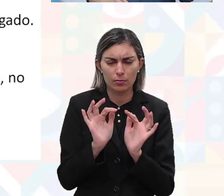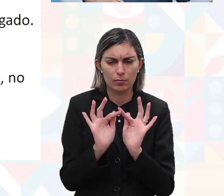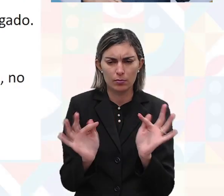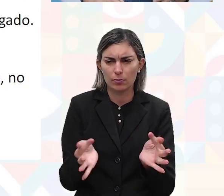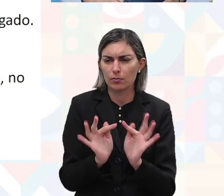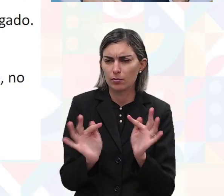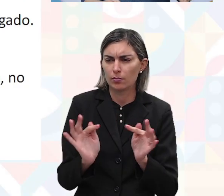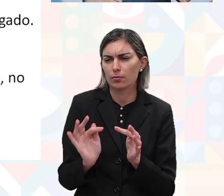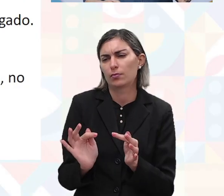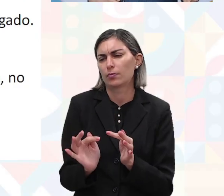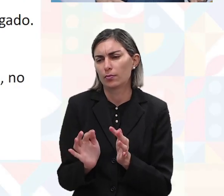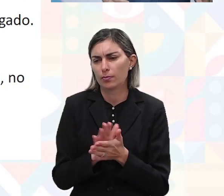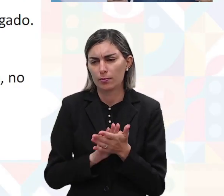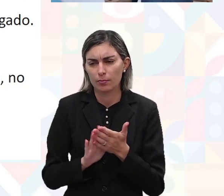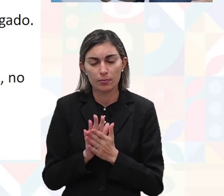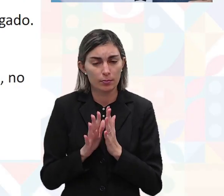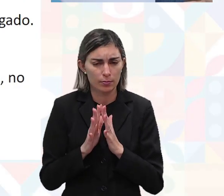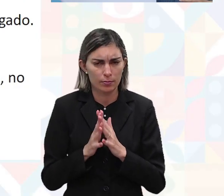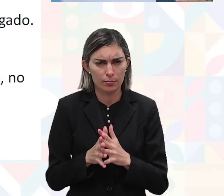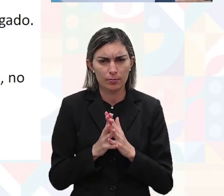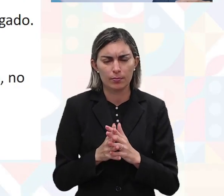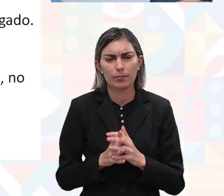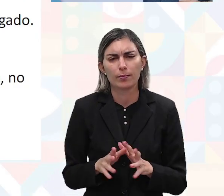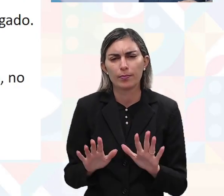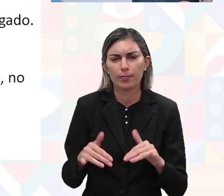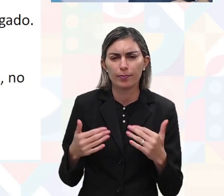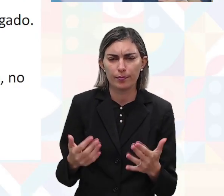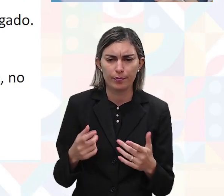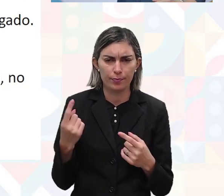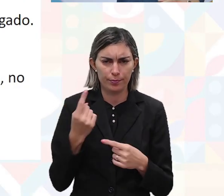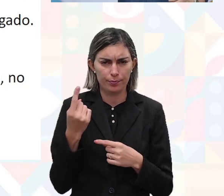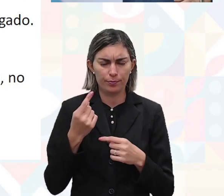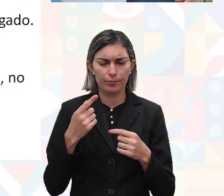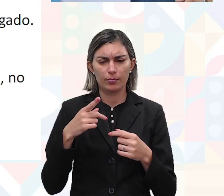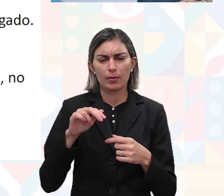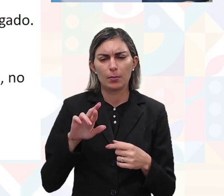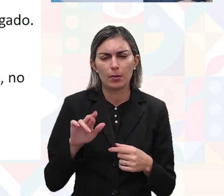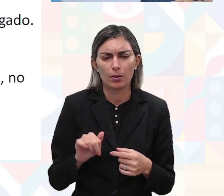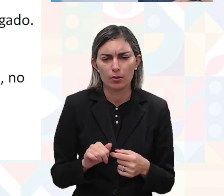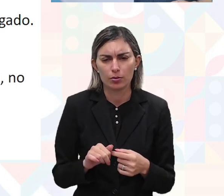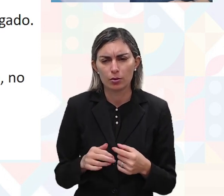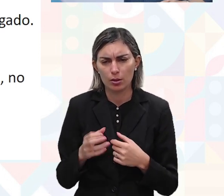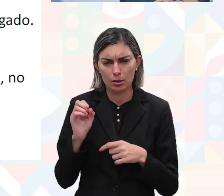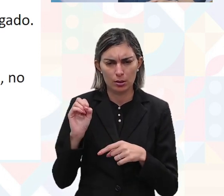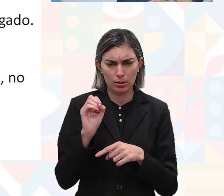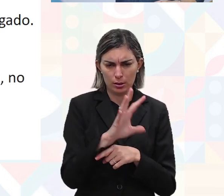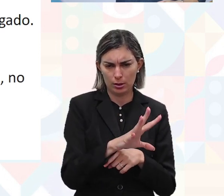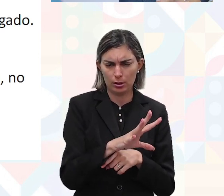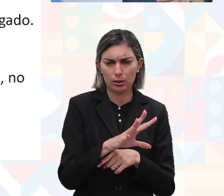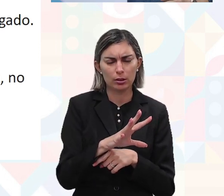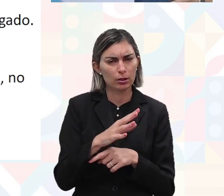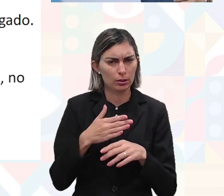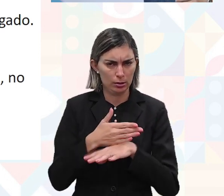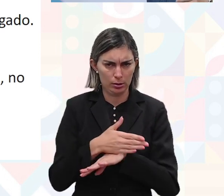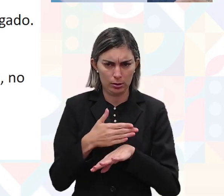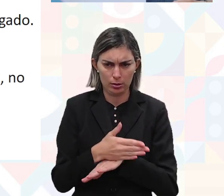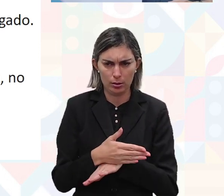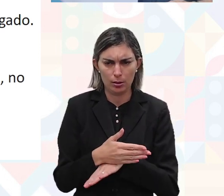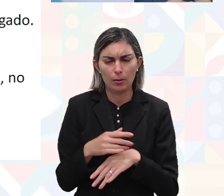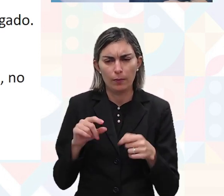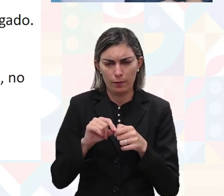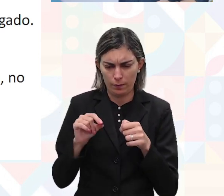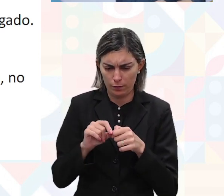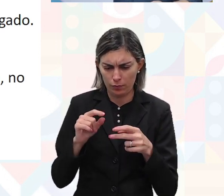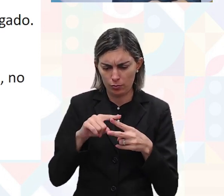Calcular a produtividade não é nada complicado. Então, no primeiro período, a produtividade é saídas sobre entradas. Eu